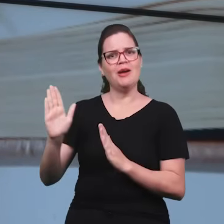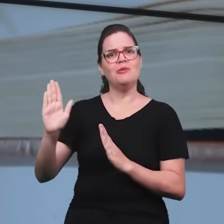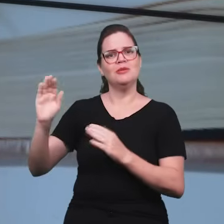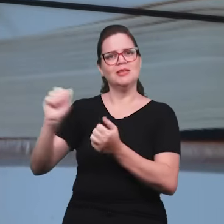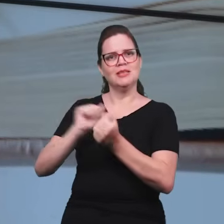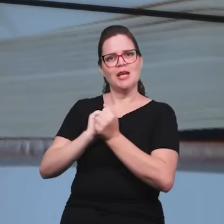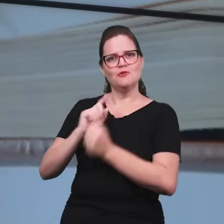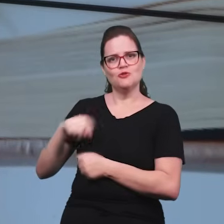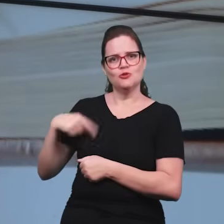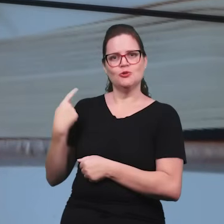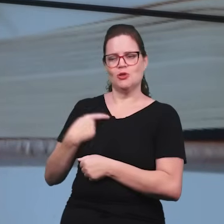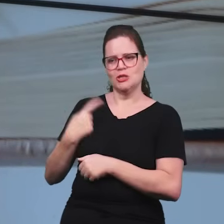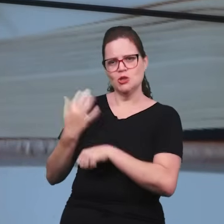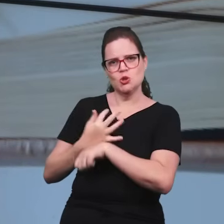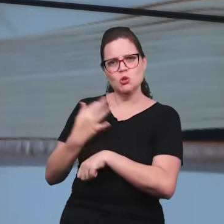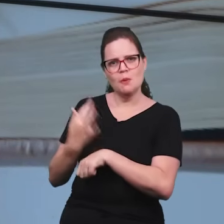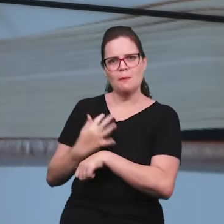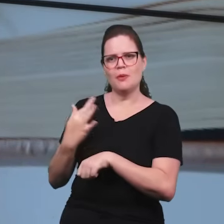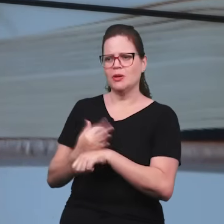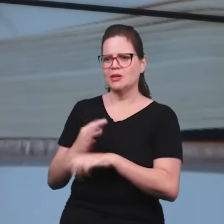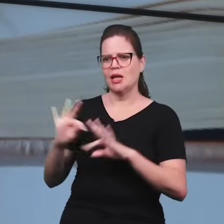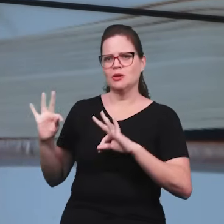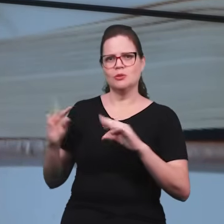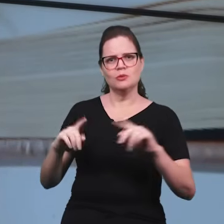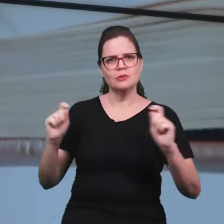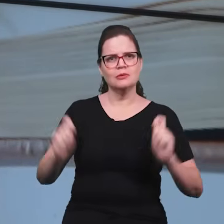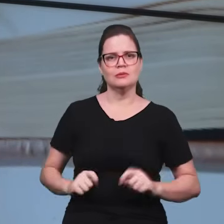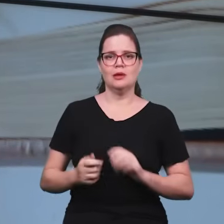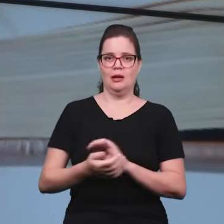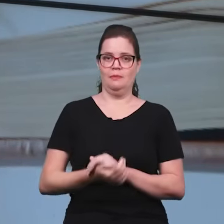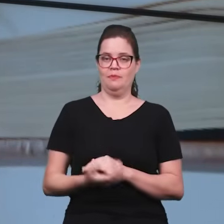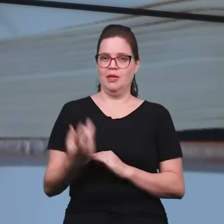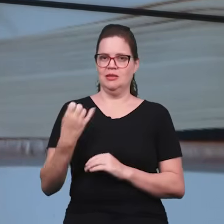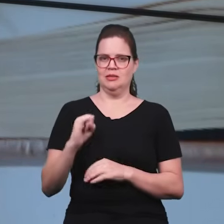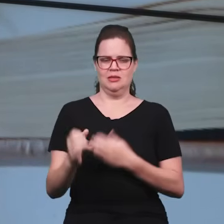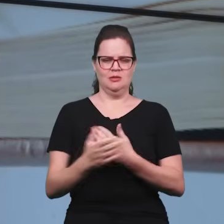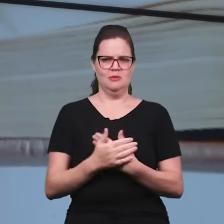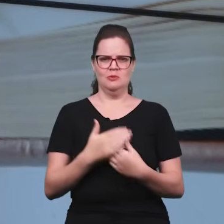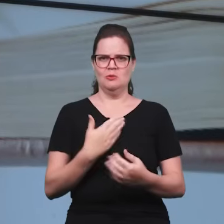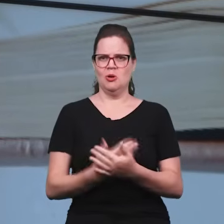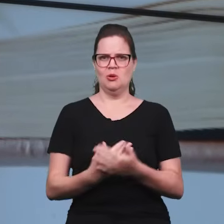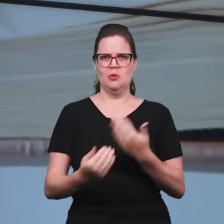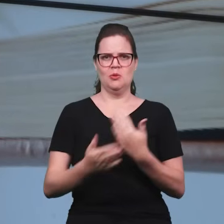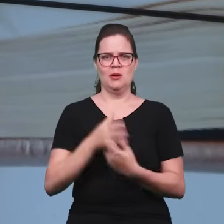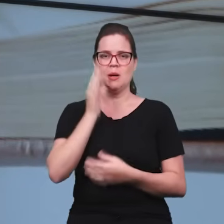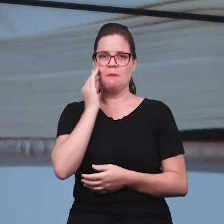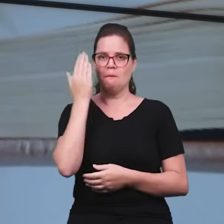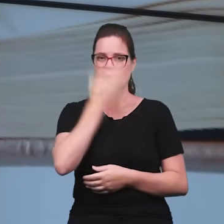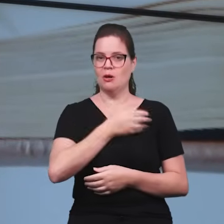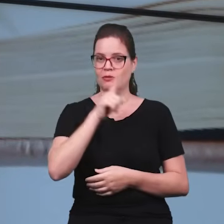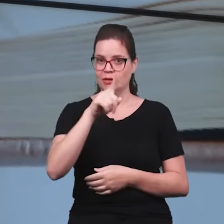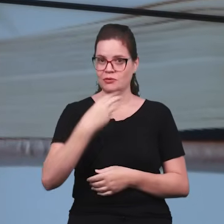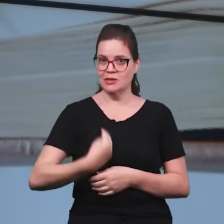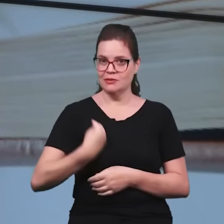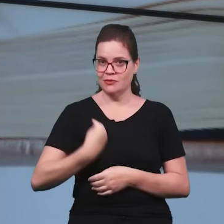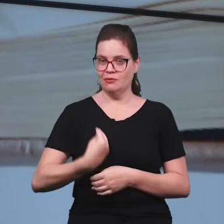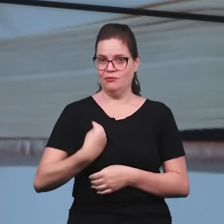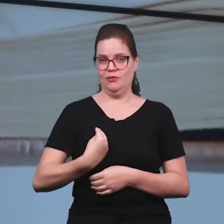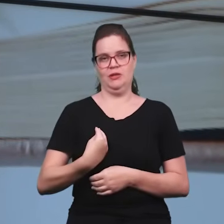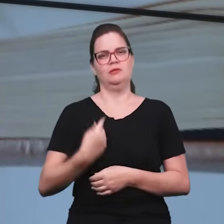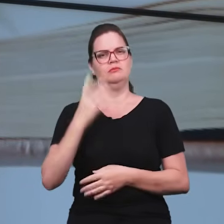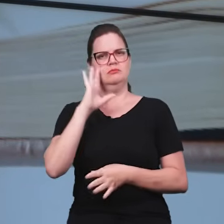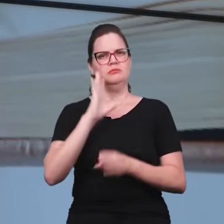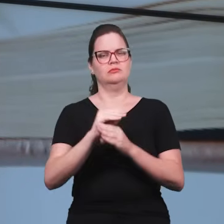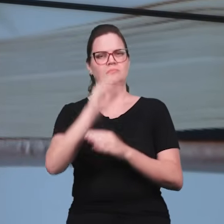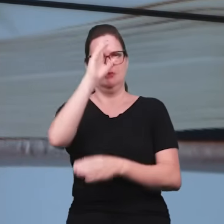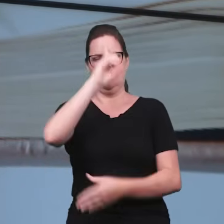nós podemos suportar. Então, qualquer que seja a prova que você esteja passando, saiba que o nosso Deus é o